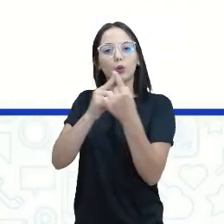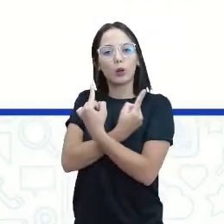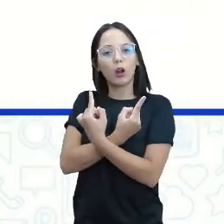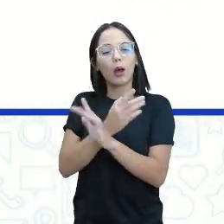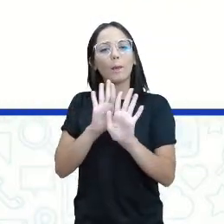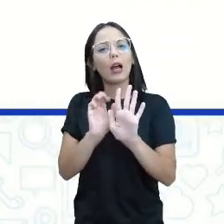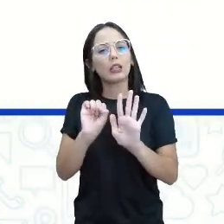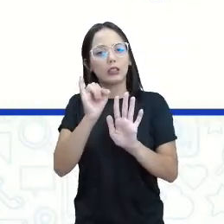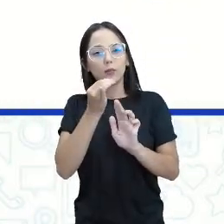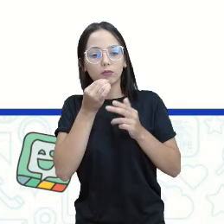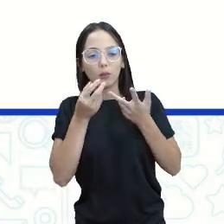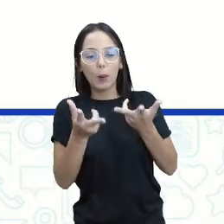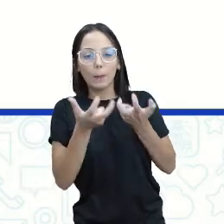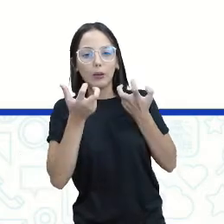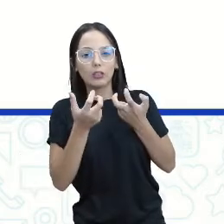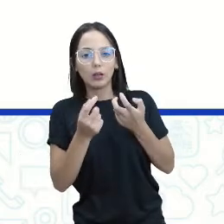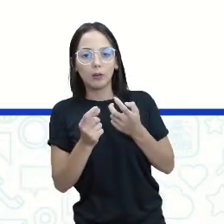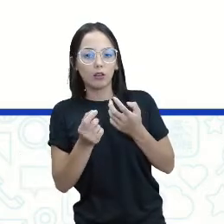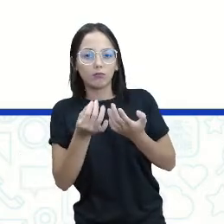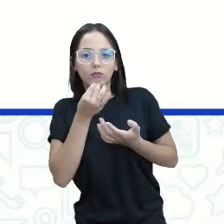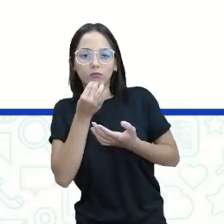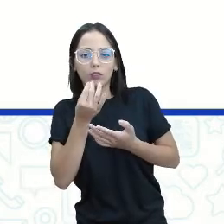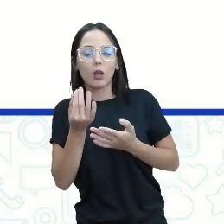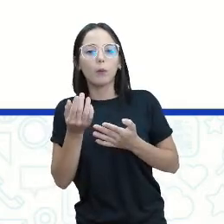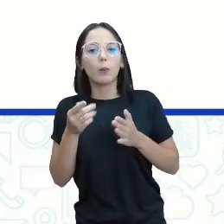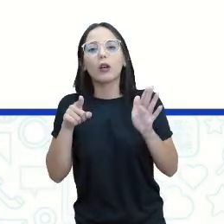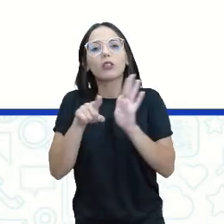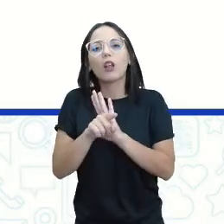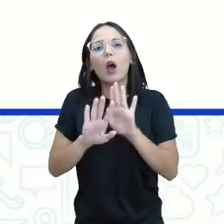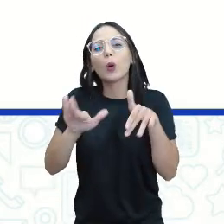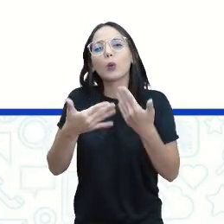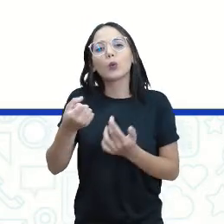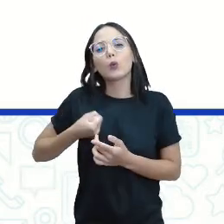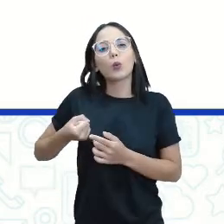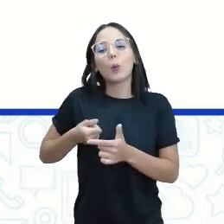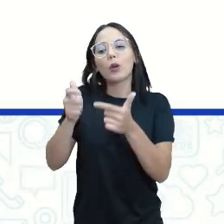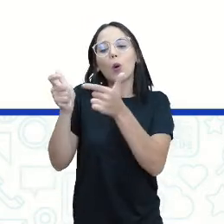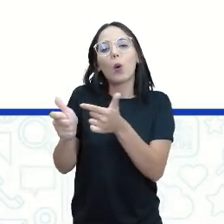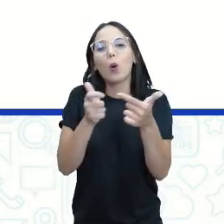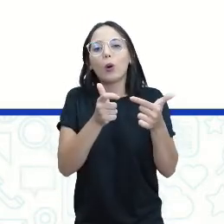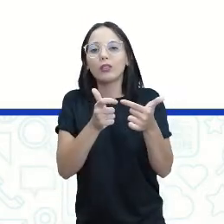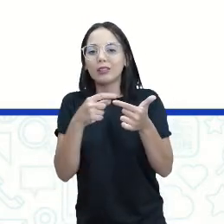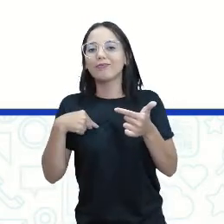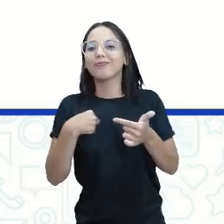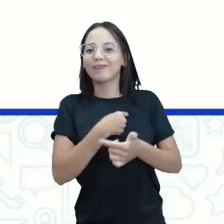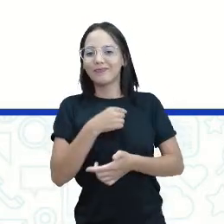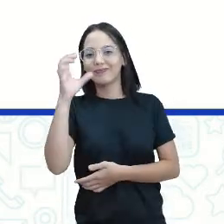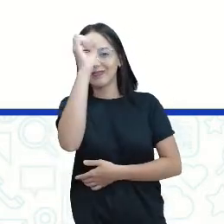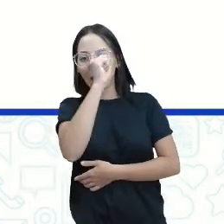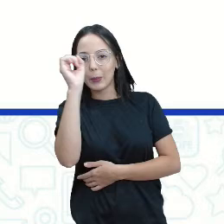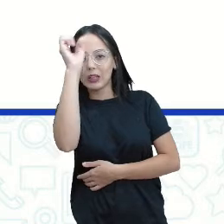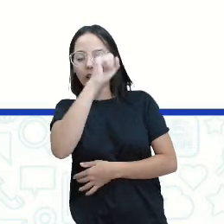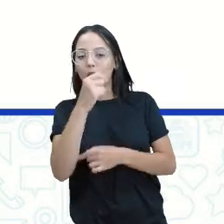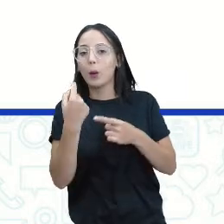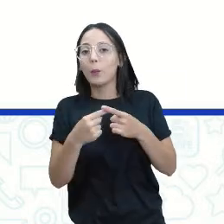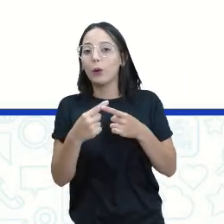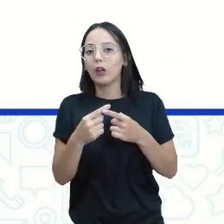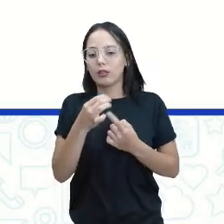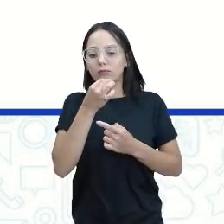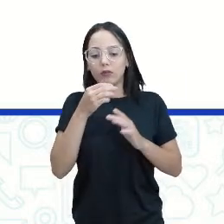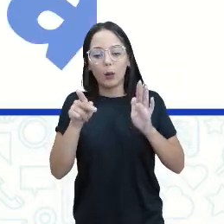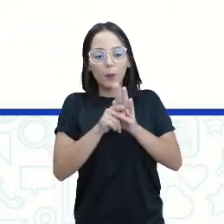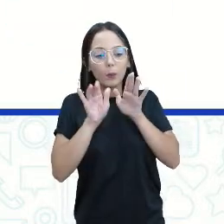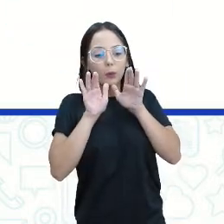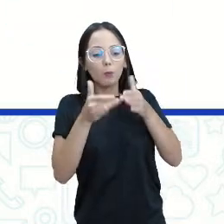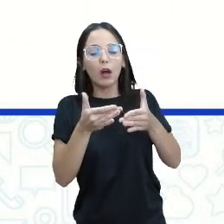você observar, quando eu coloquei aqui, aonde é que está esse expoente? A gente vai ver isso, que nesse caso específico, a